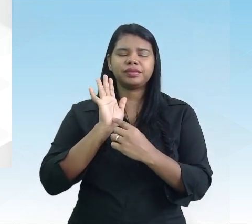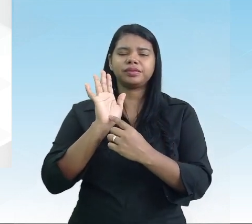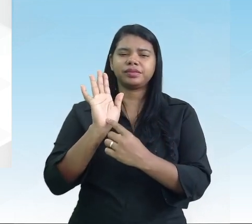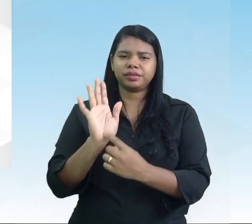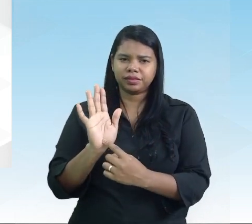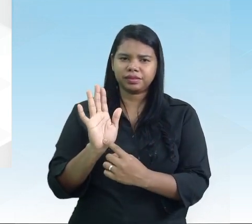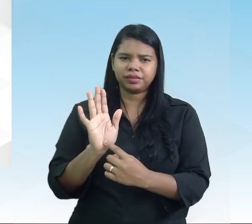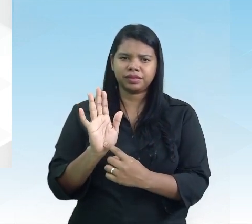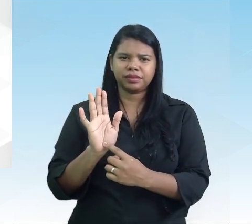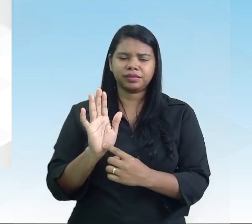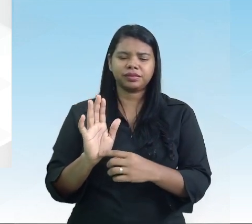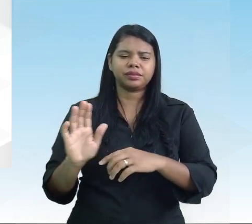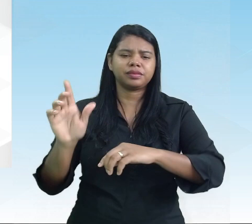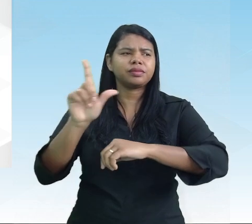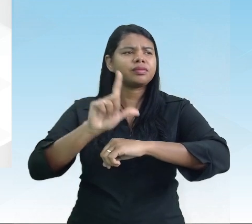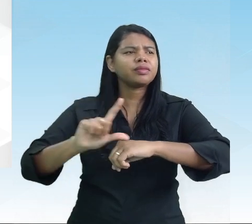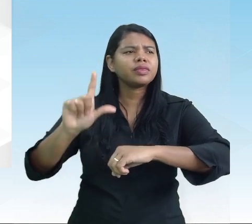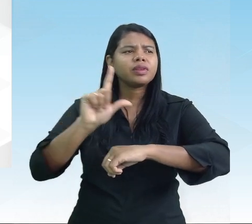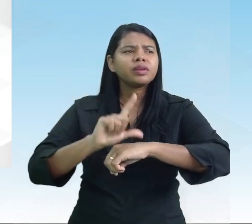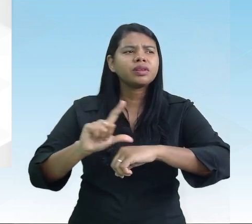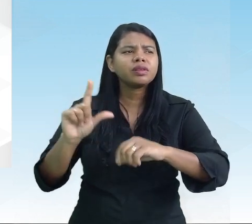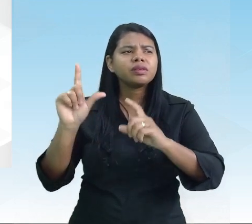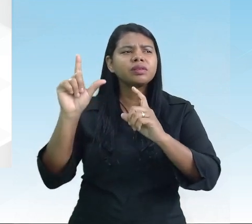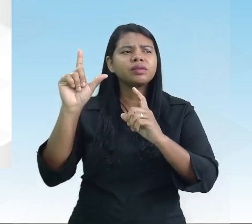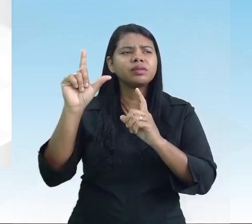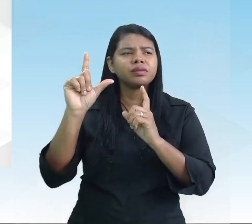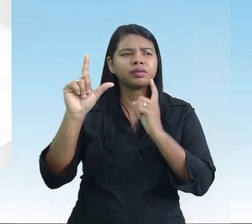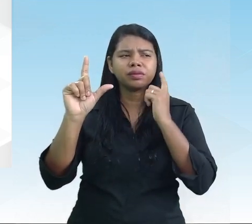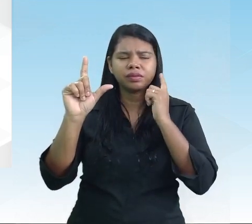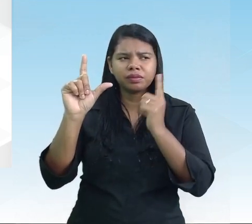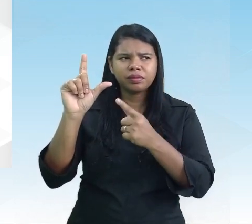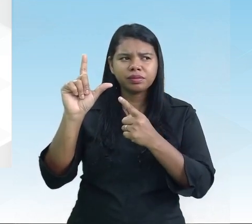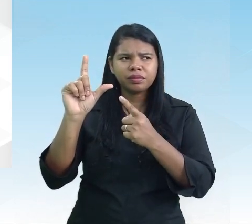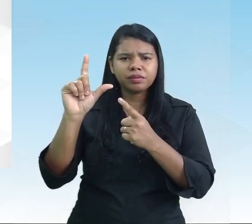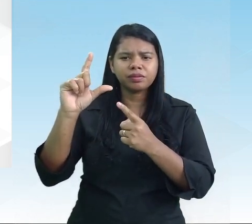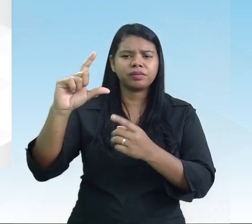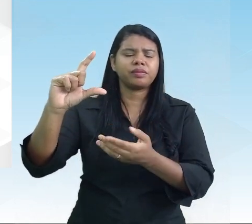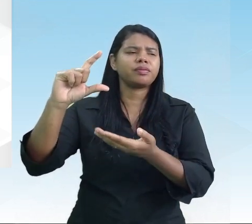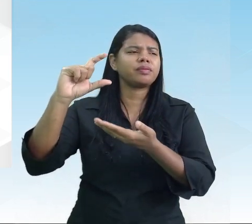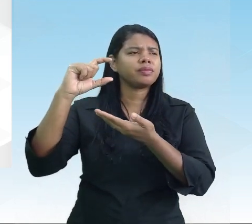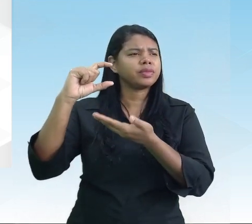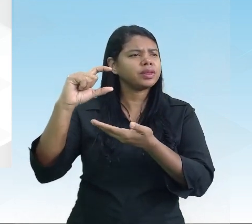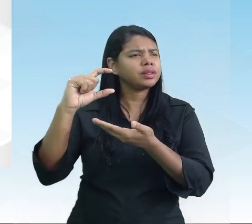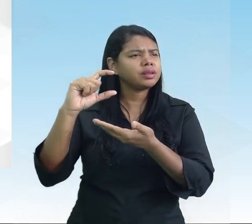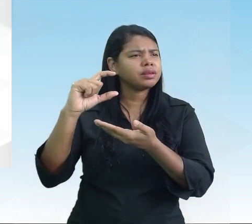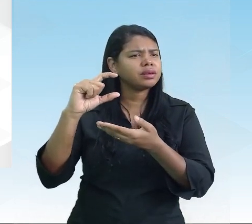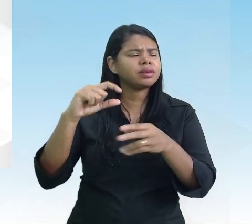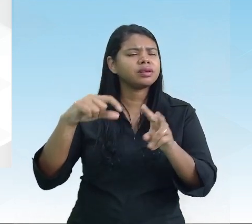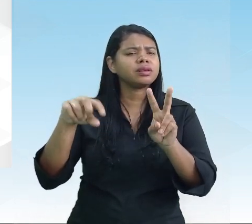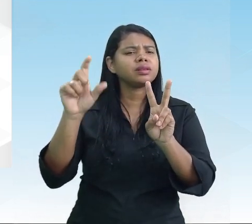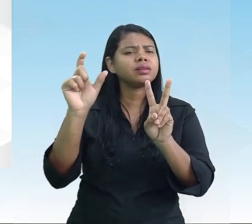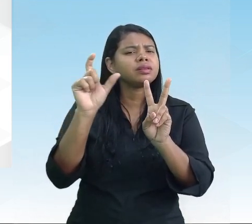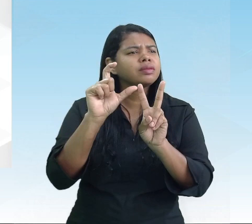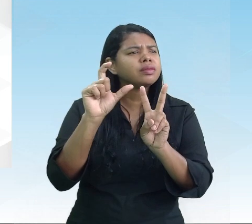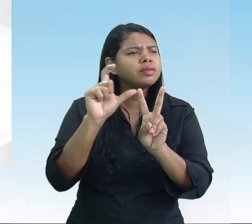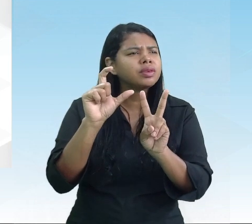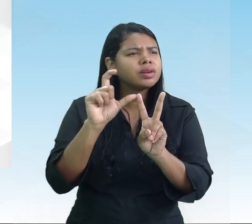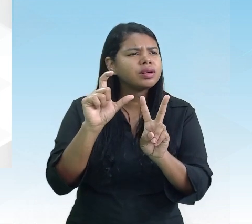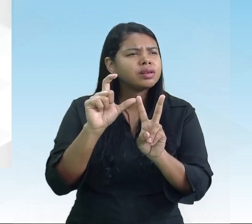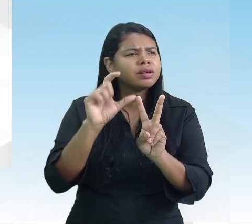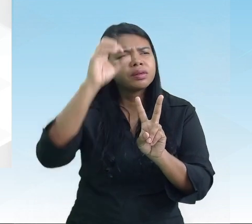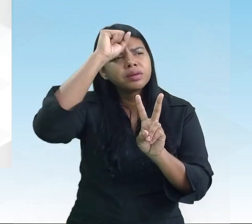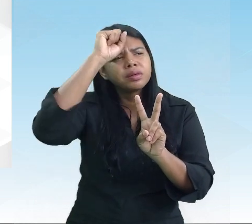riqueza lexical. O que é o léxico? Palavra. E como é que eu aprendo mais vocabulário? Lendo,